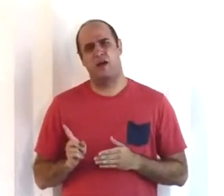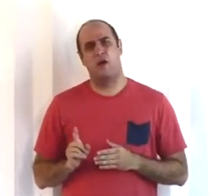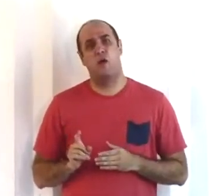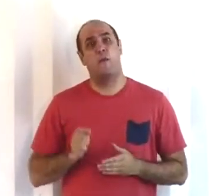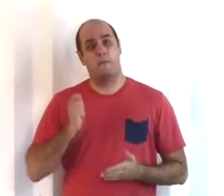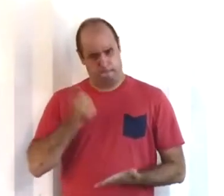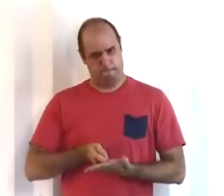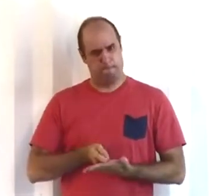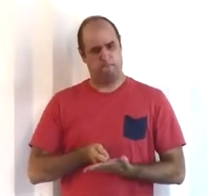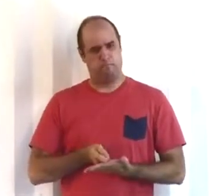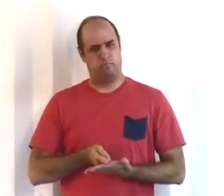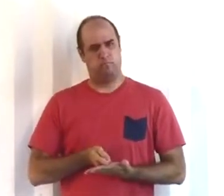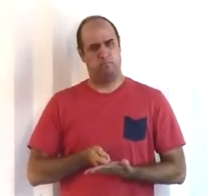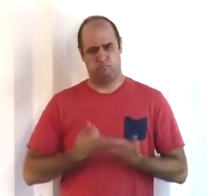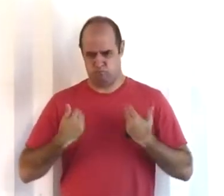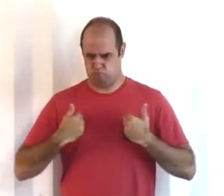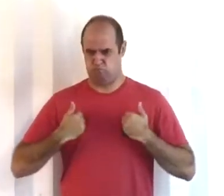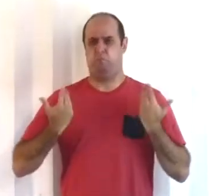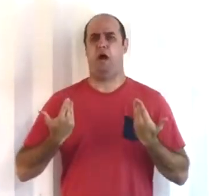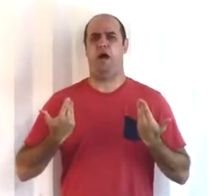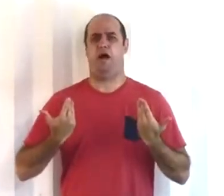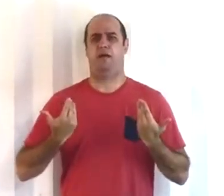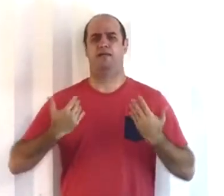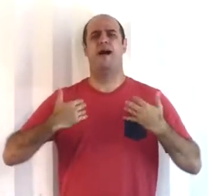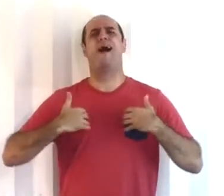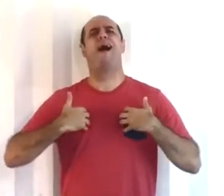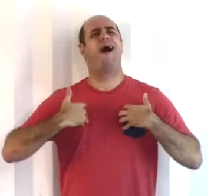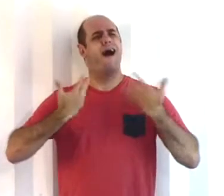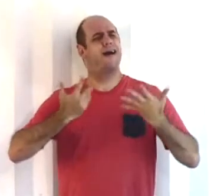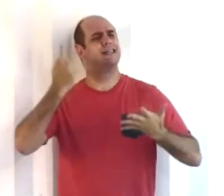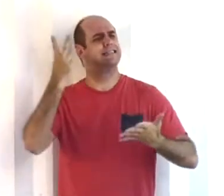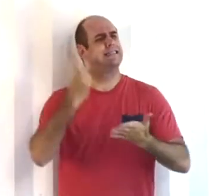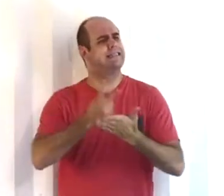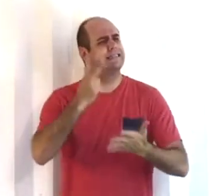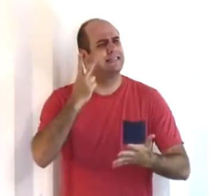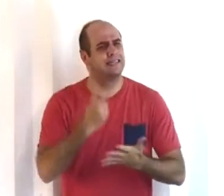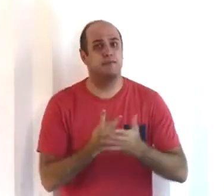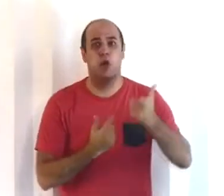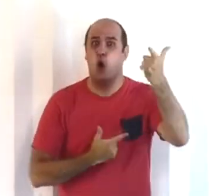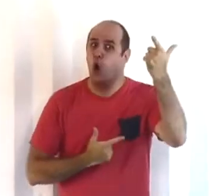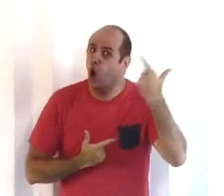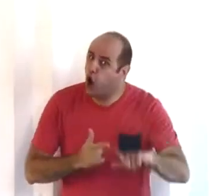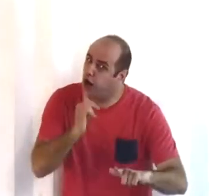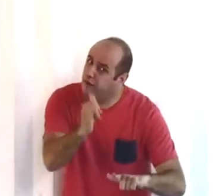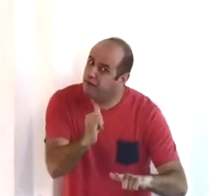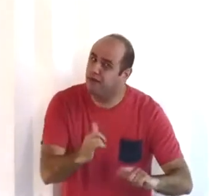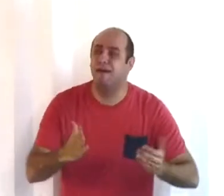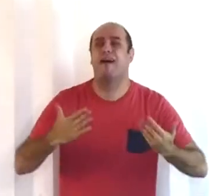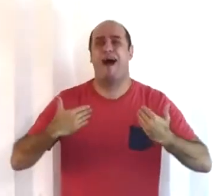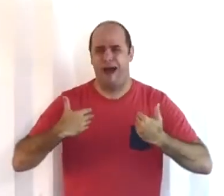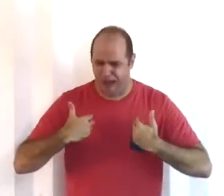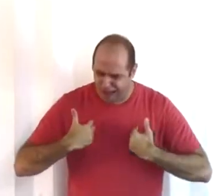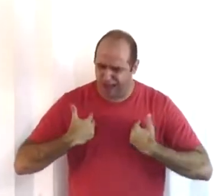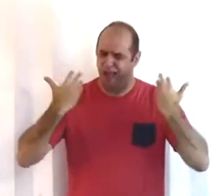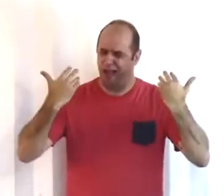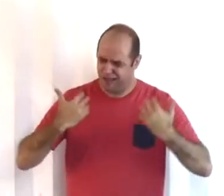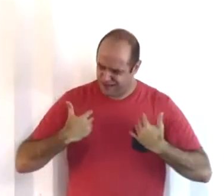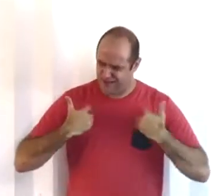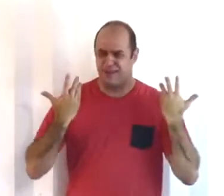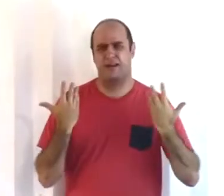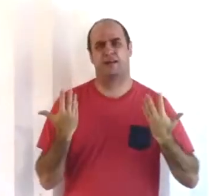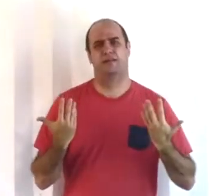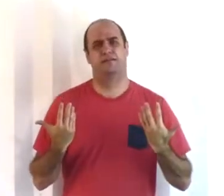uma exortação. Alegrai-vos sempre no Senhor, outra vez digo alegrai-vos. E aí Paulo fala de